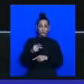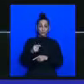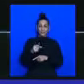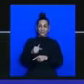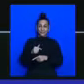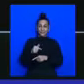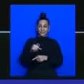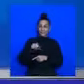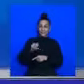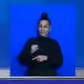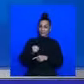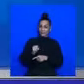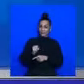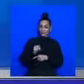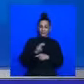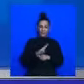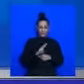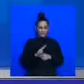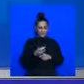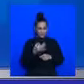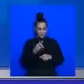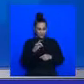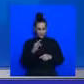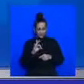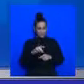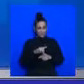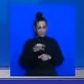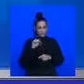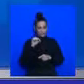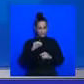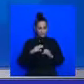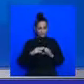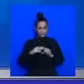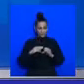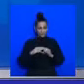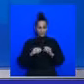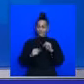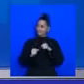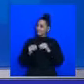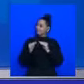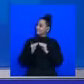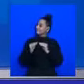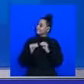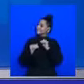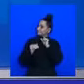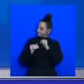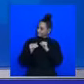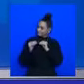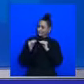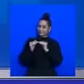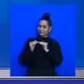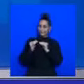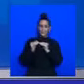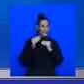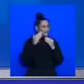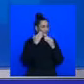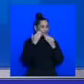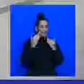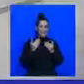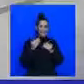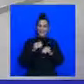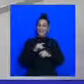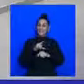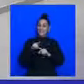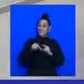e 78. As auditoras confirmam as bolas sorteadas? Sim, confirmo. Sim, confirmo. Muito